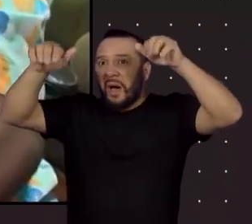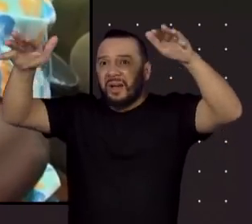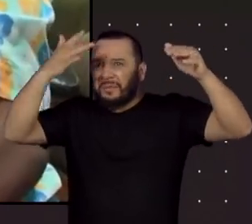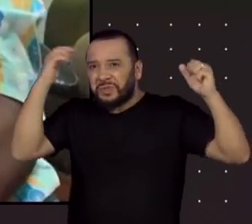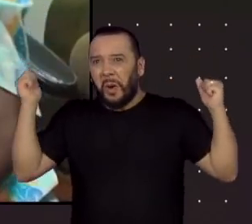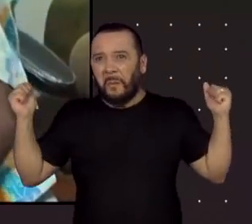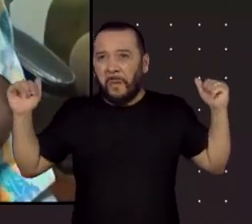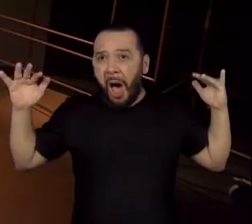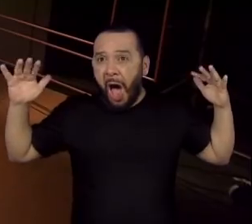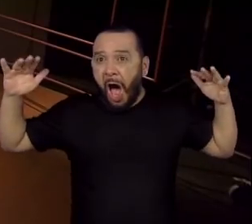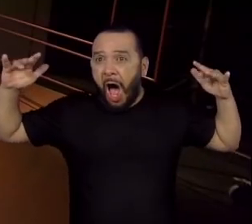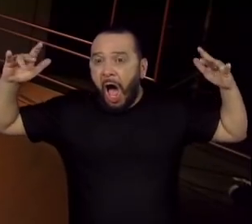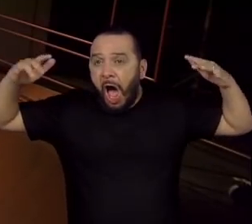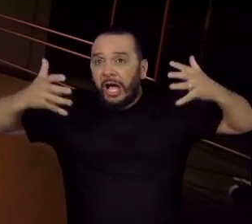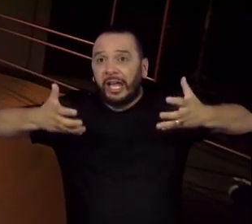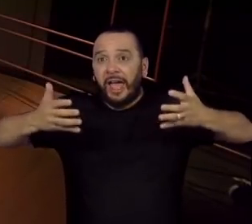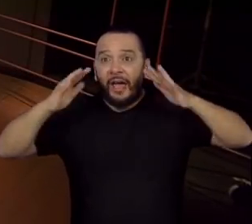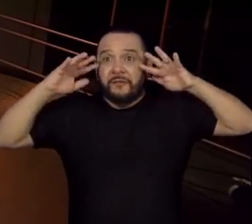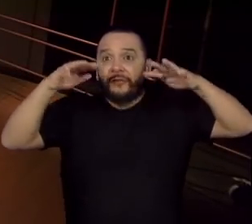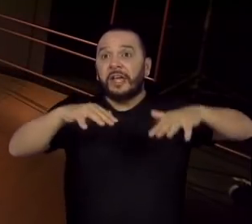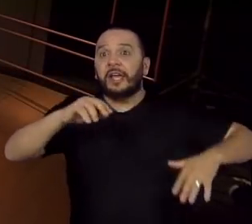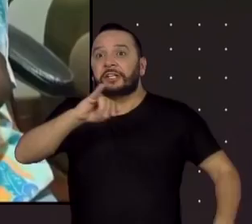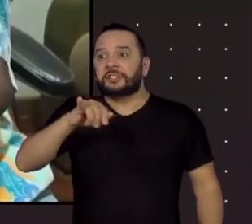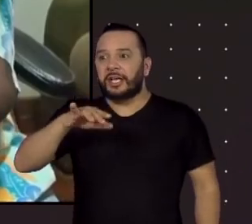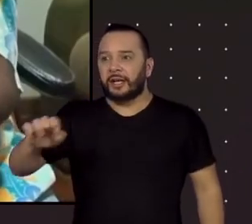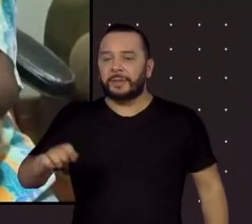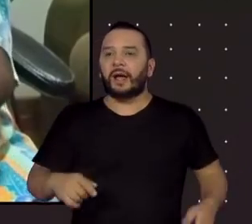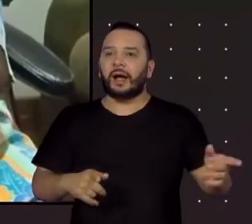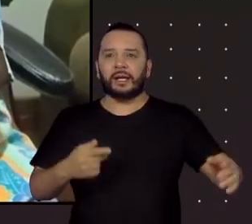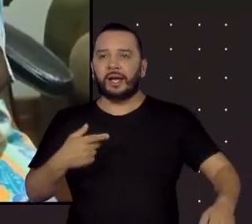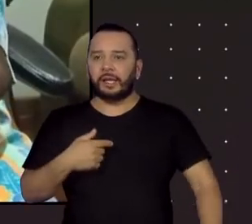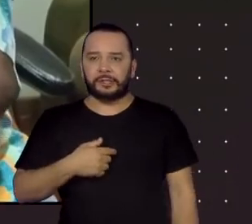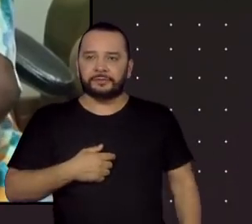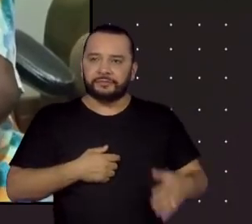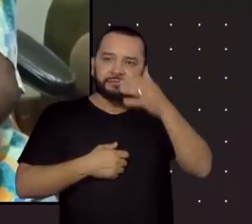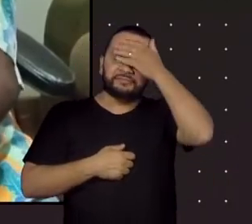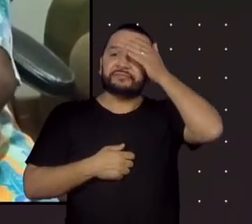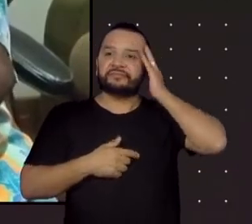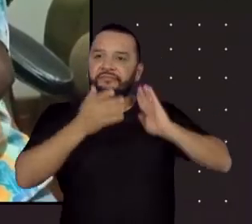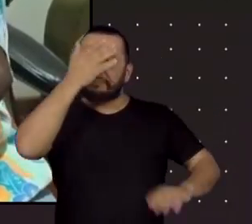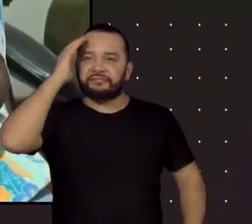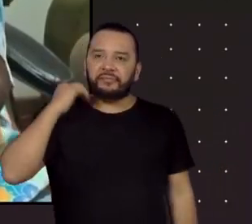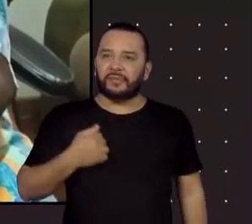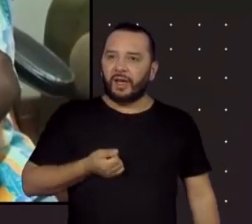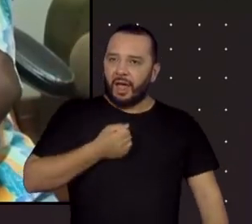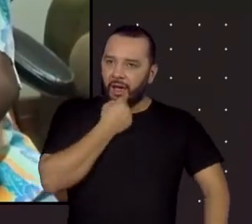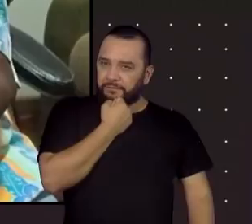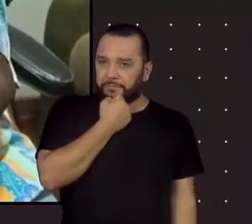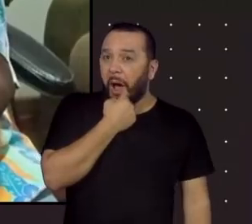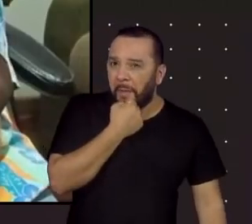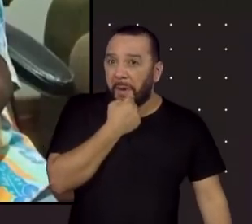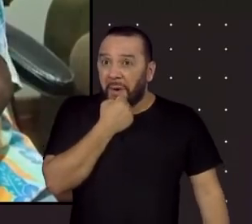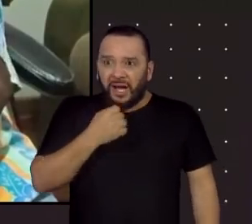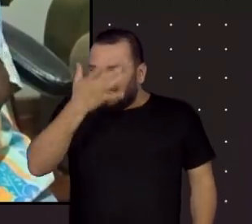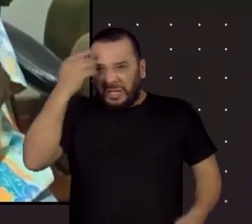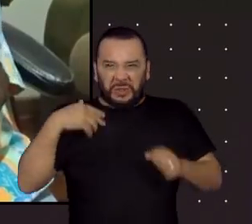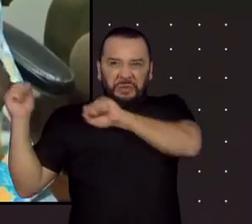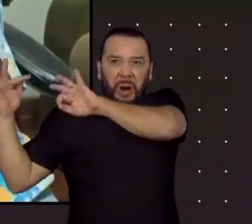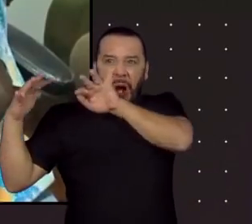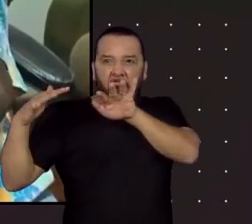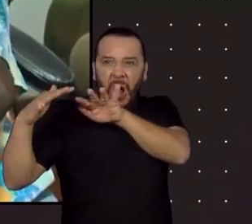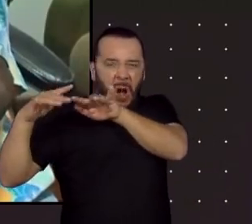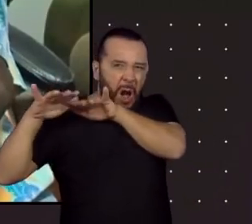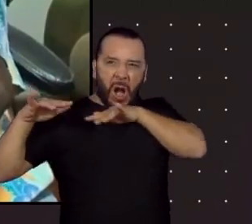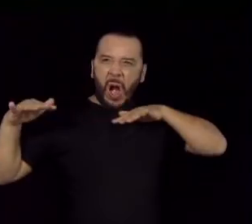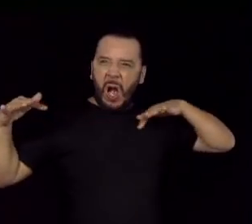do palco. Aquele povo todo querendo entrar na boate, aquela gritaria, Janis Joplin, e uma loucura. Foi,